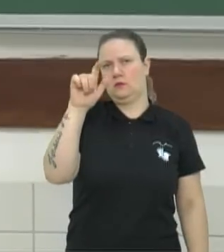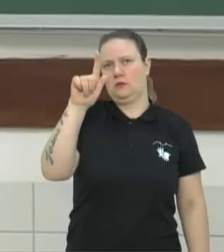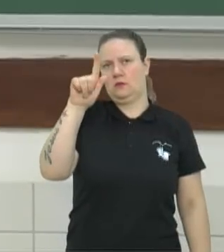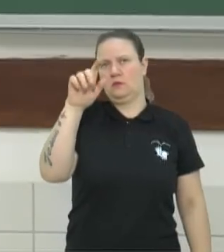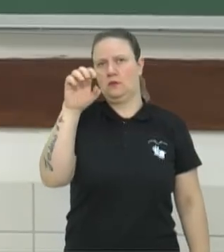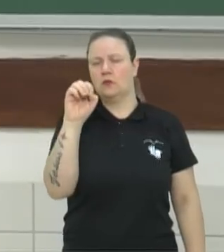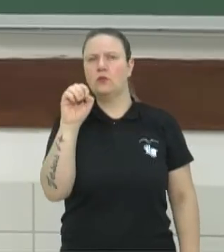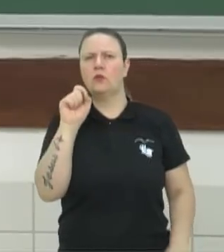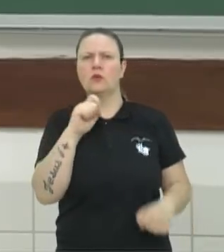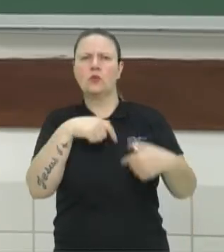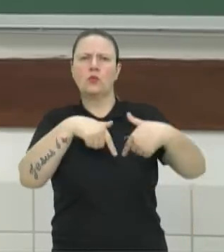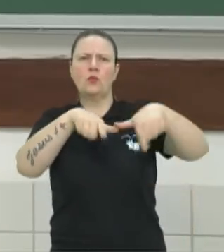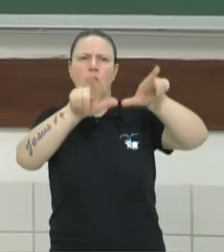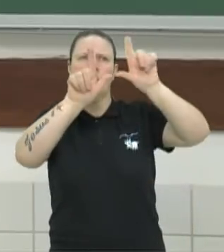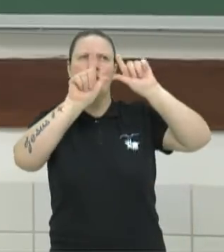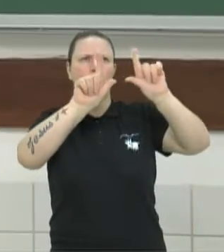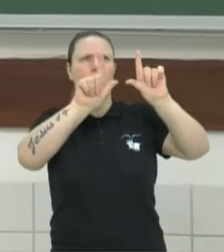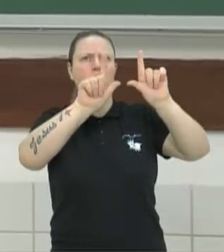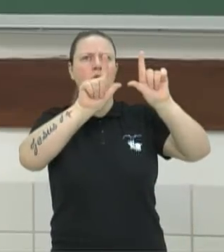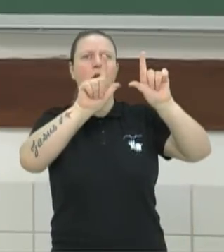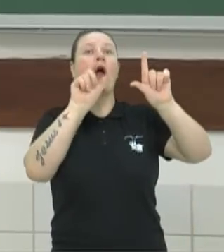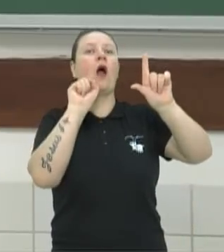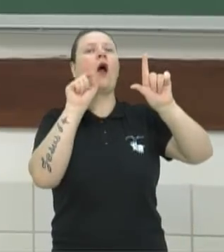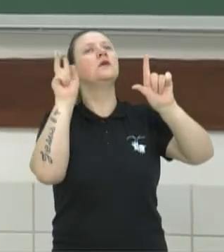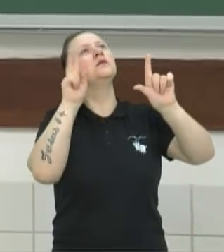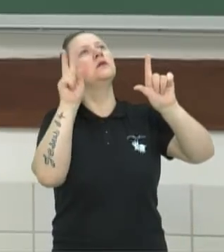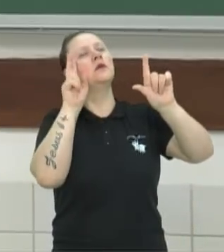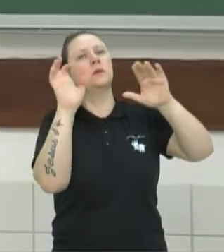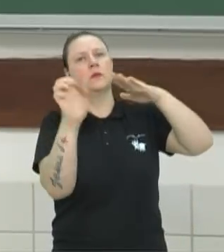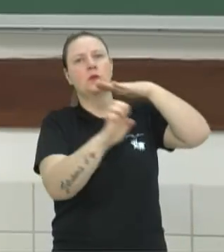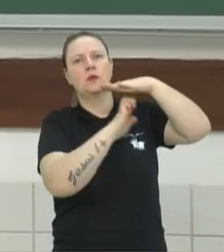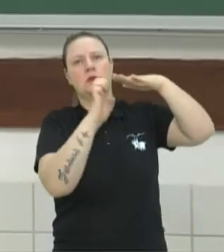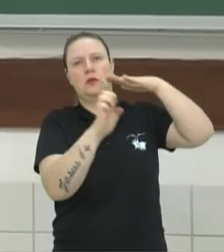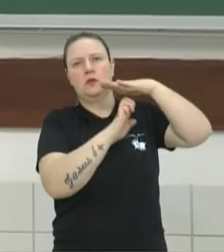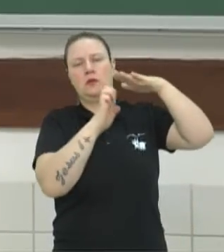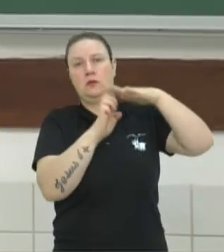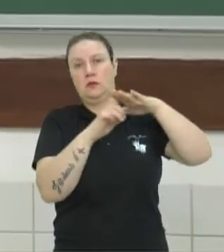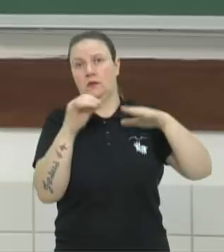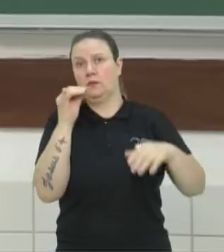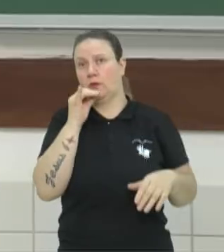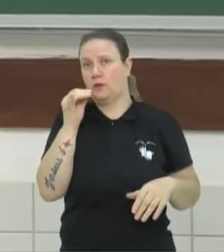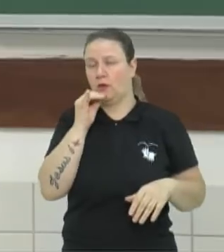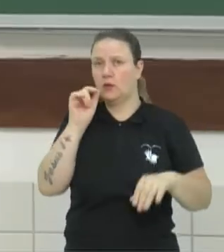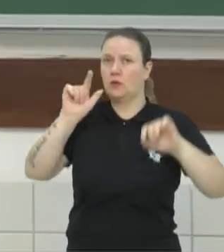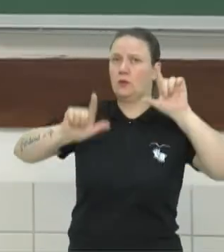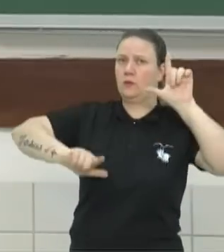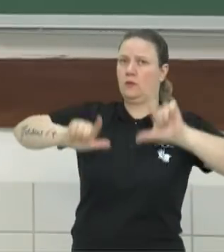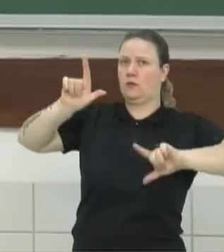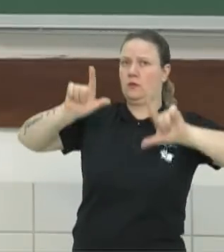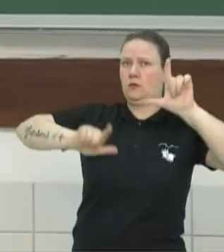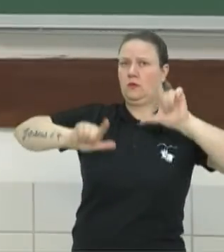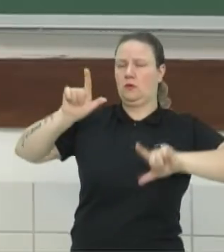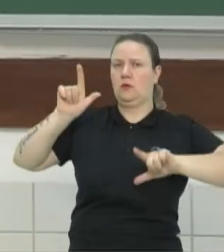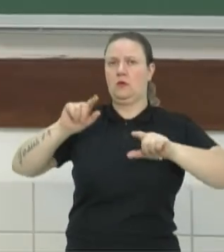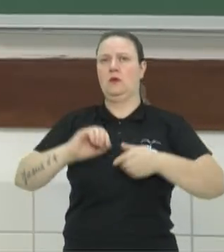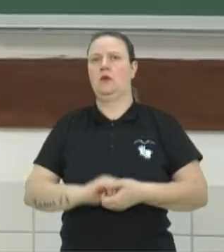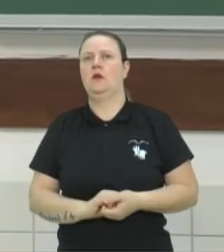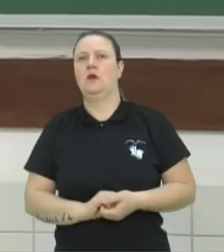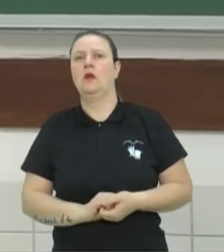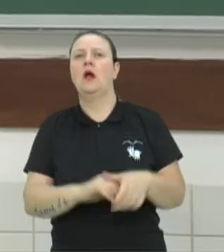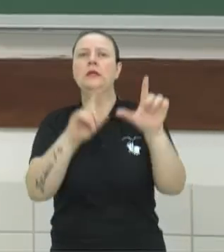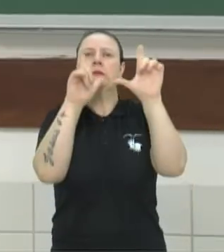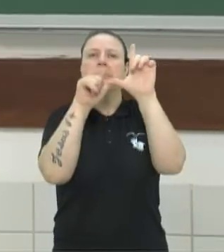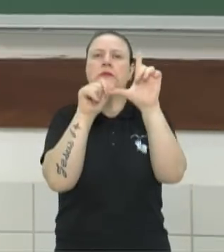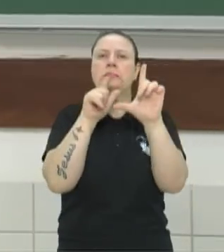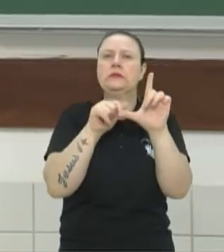aquela imagenzinha que lembra daquela empresa. Lembre-se agora das propagandas, do formato da letra de uma propaganda